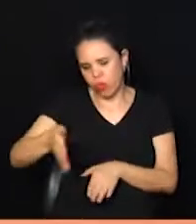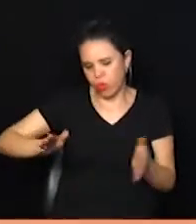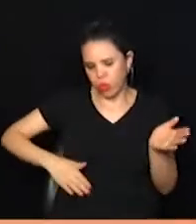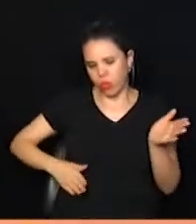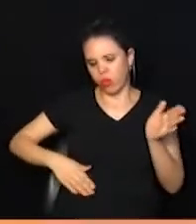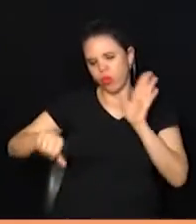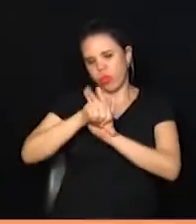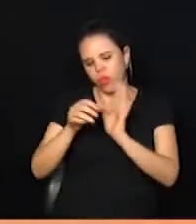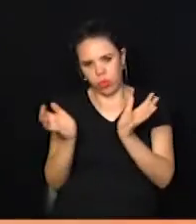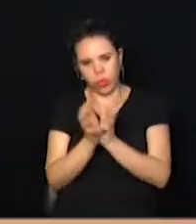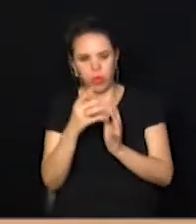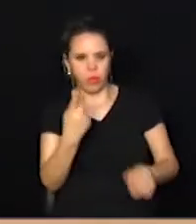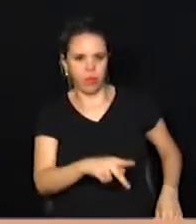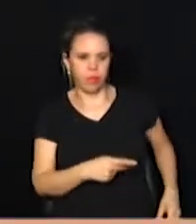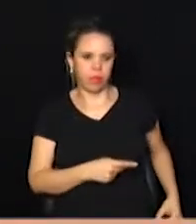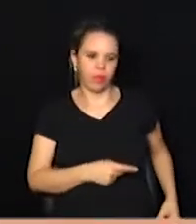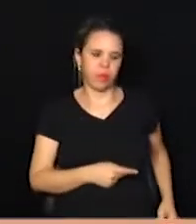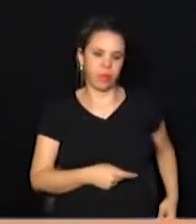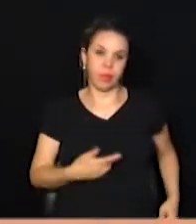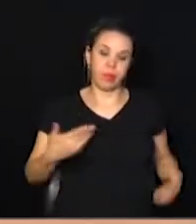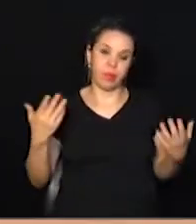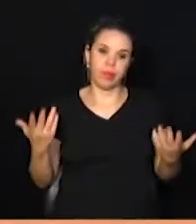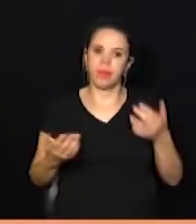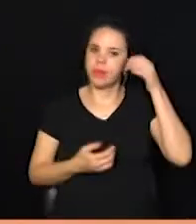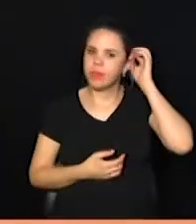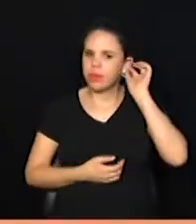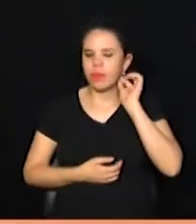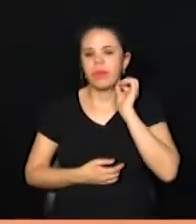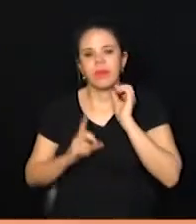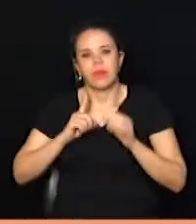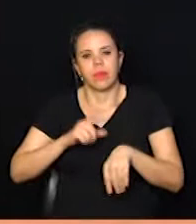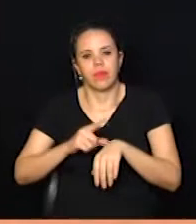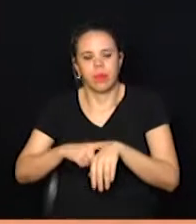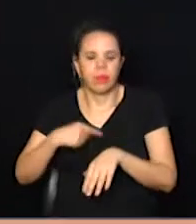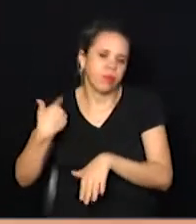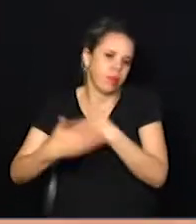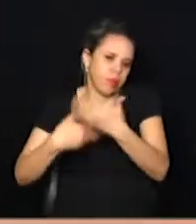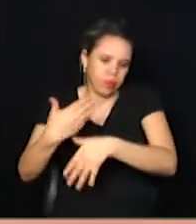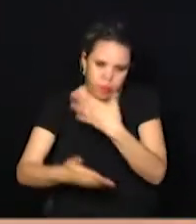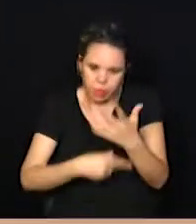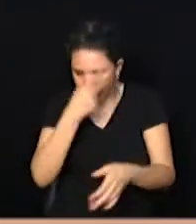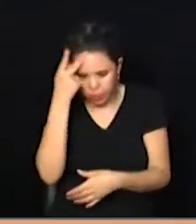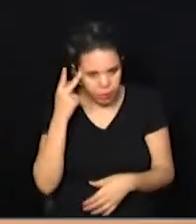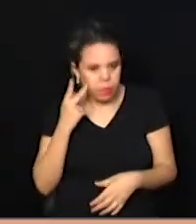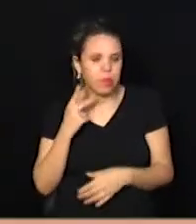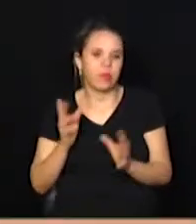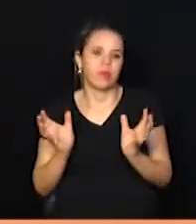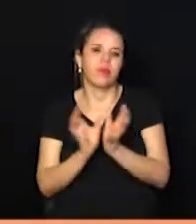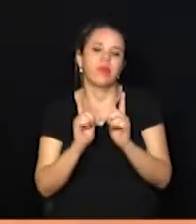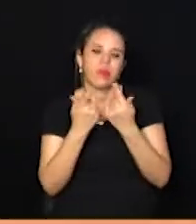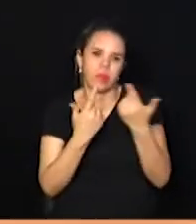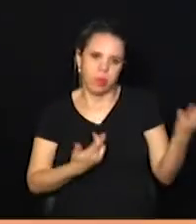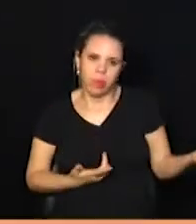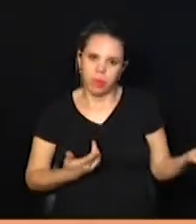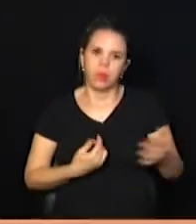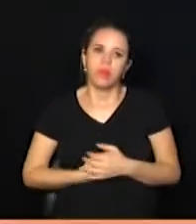desse grupo, né? Pois bem, tempos depois, pessoas desse grupo